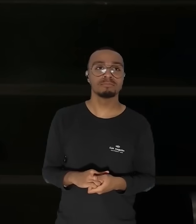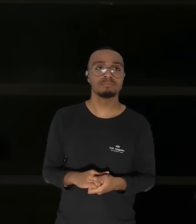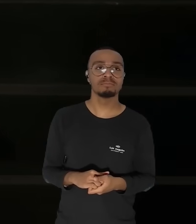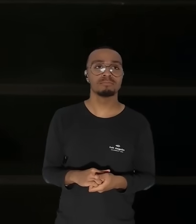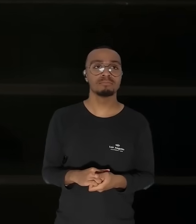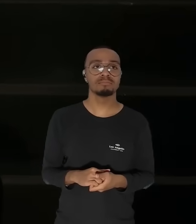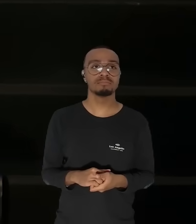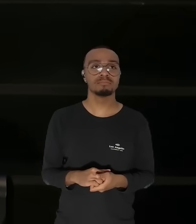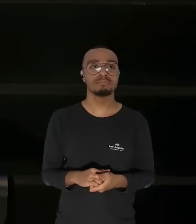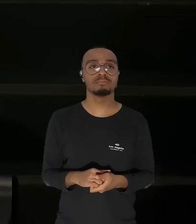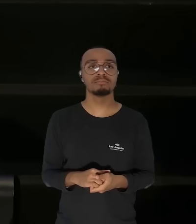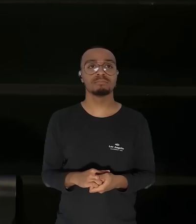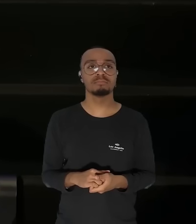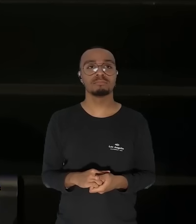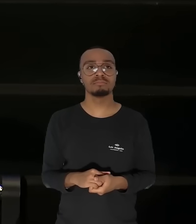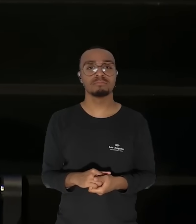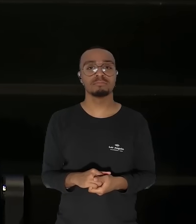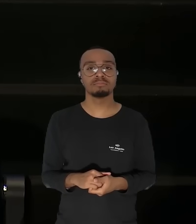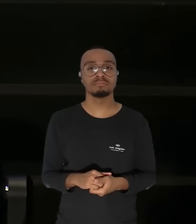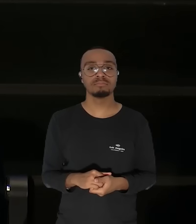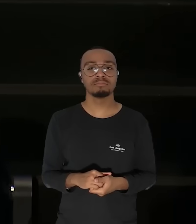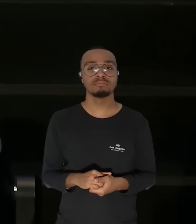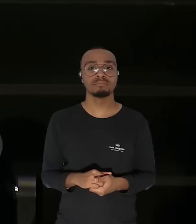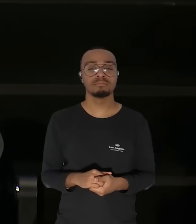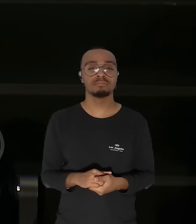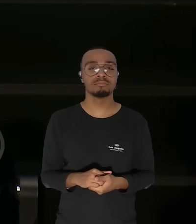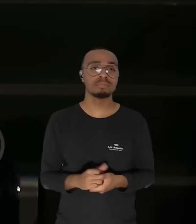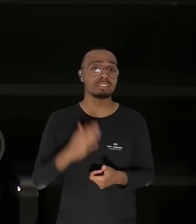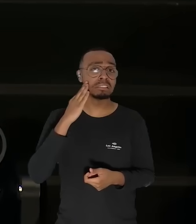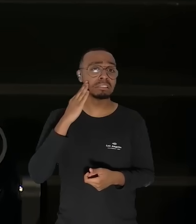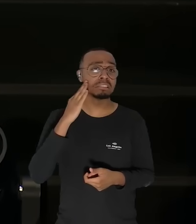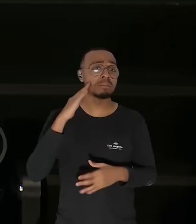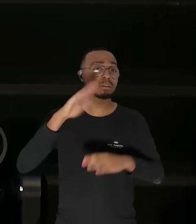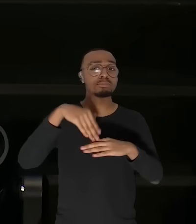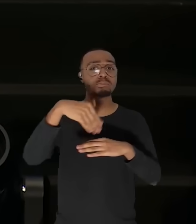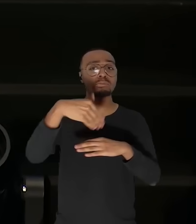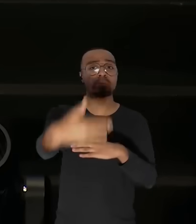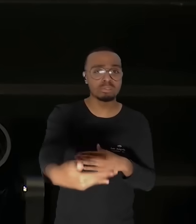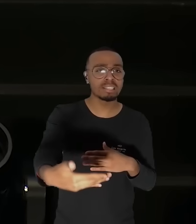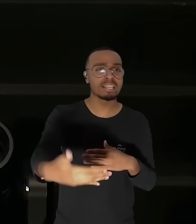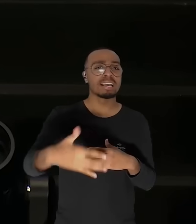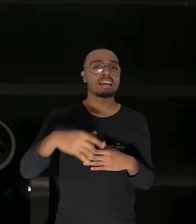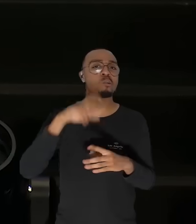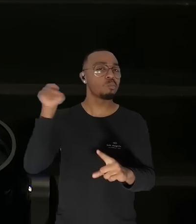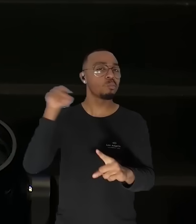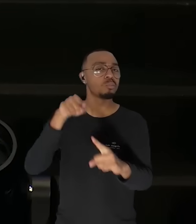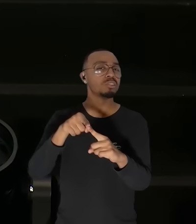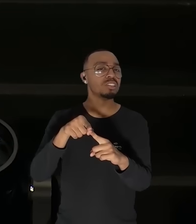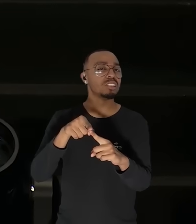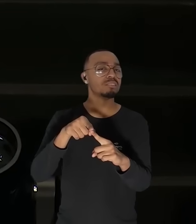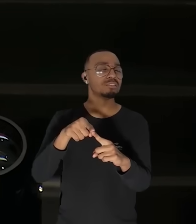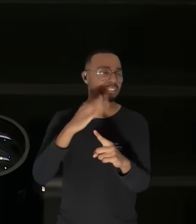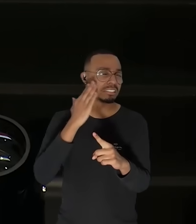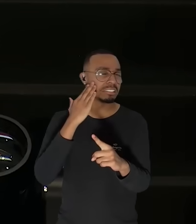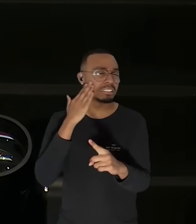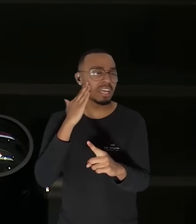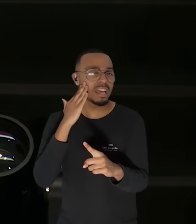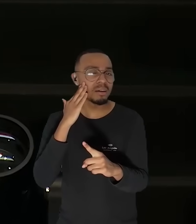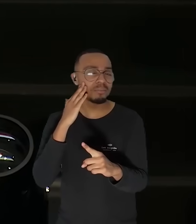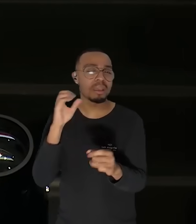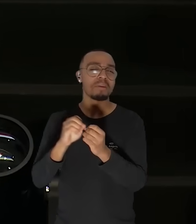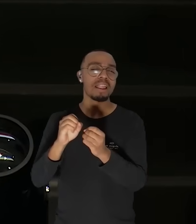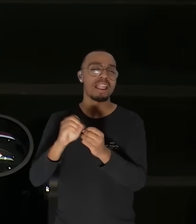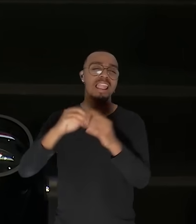praia? Tem um homem que vai perder correntes. Na outra praia tem um homem que está endemoniado há muitos anos e agora ele vai ser